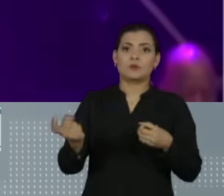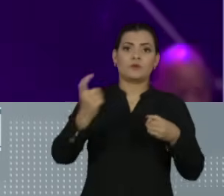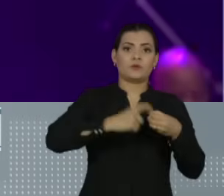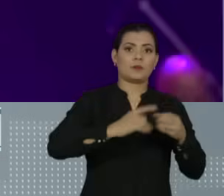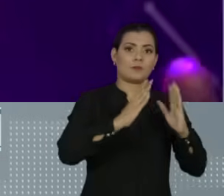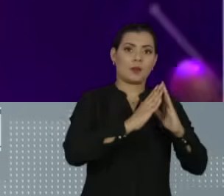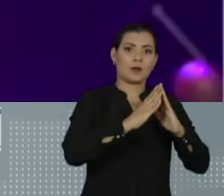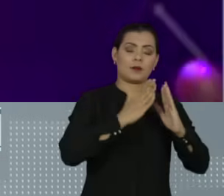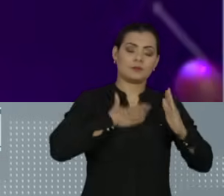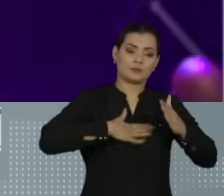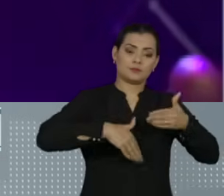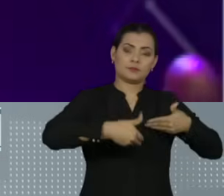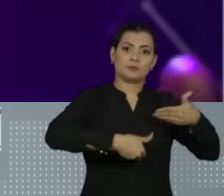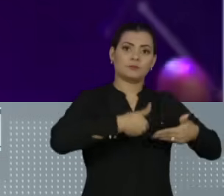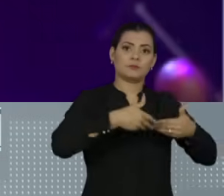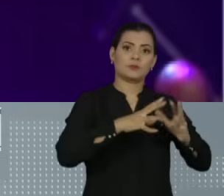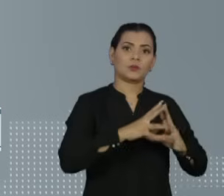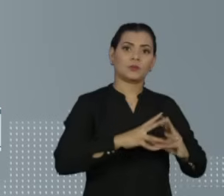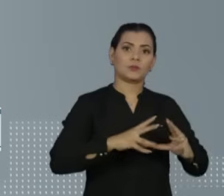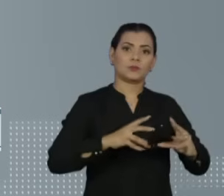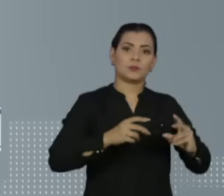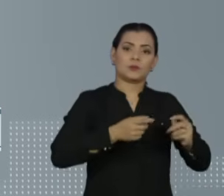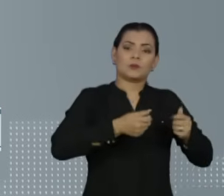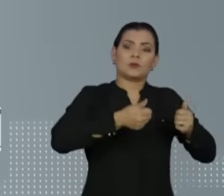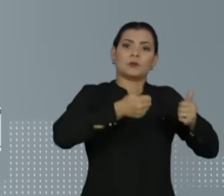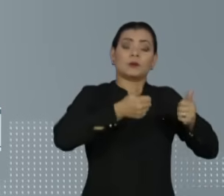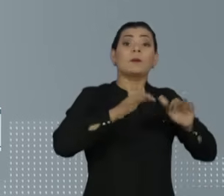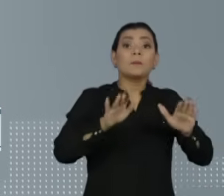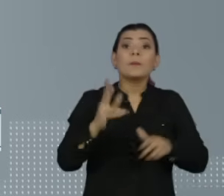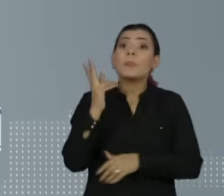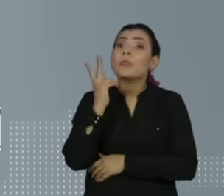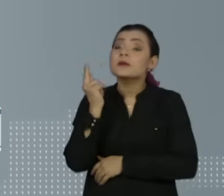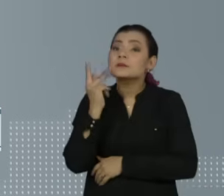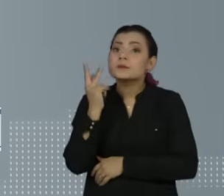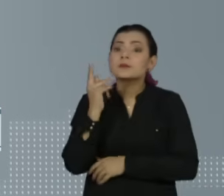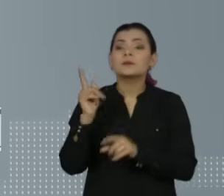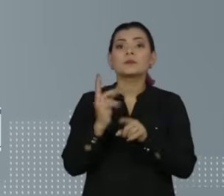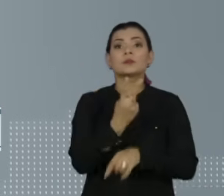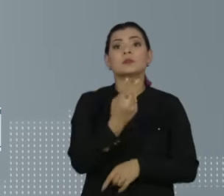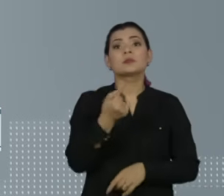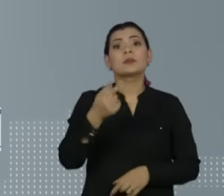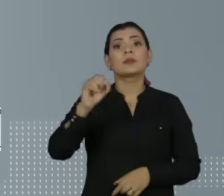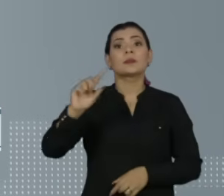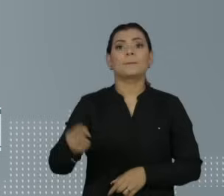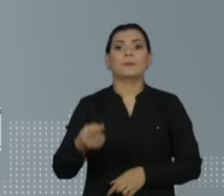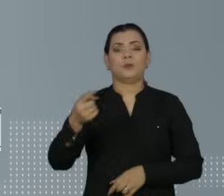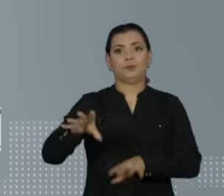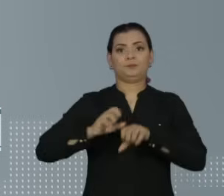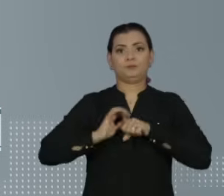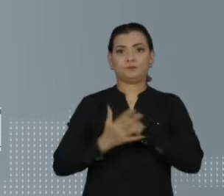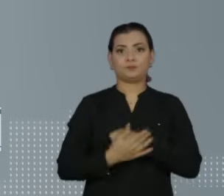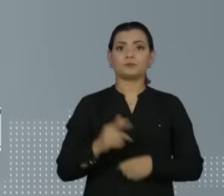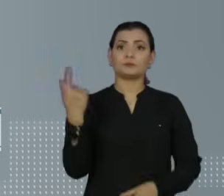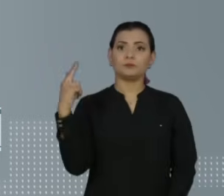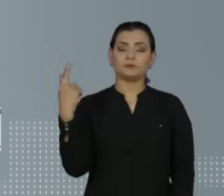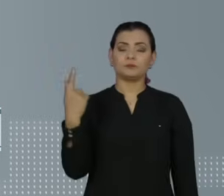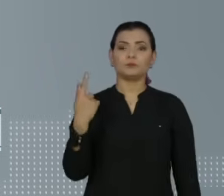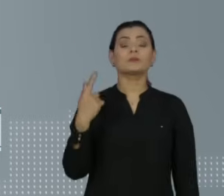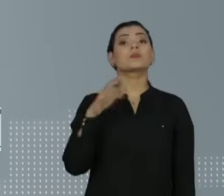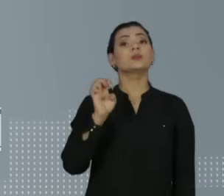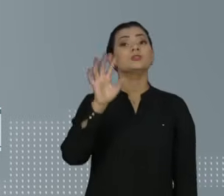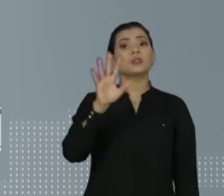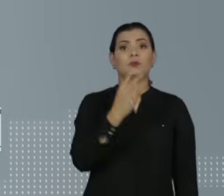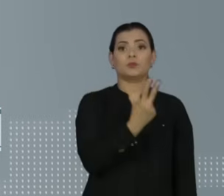e se recupera da doença em casa. O Ceará tem 270 mil infectados. Goiás é o estado